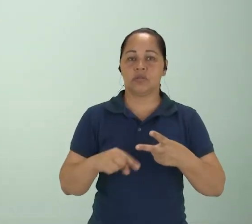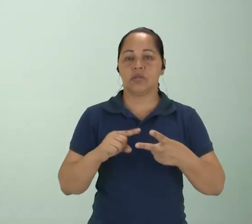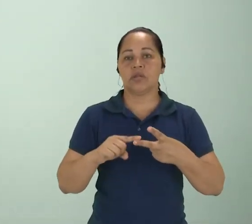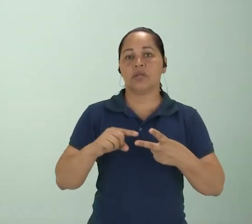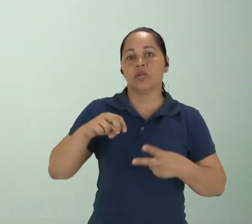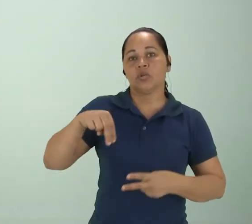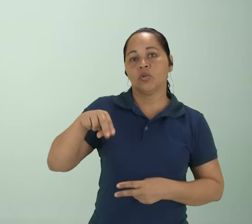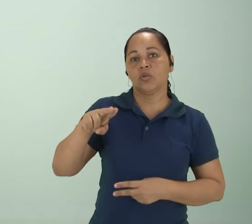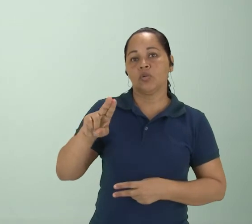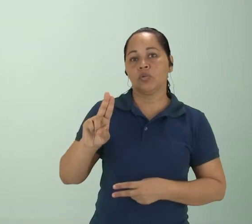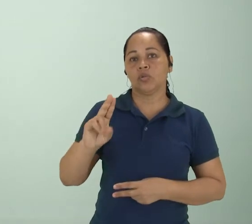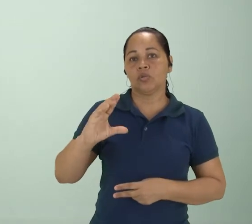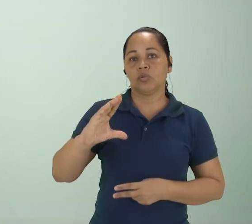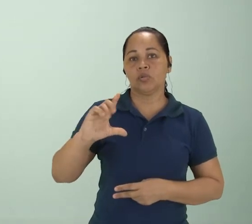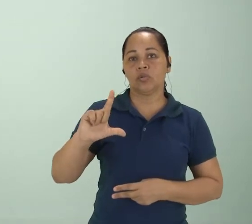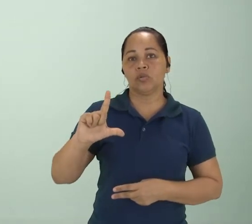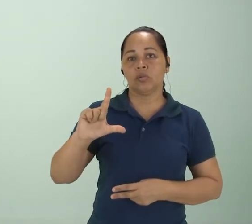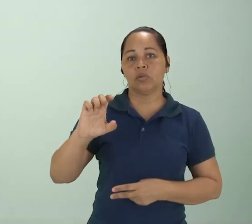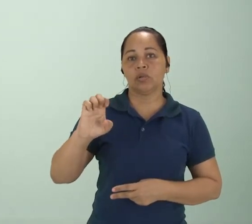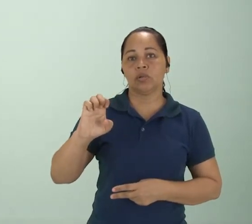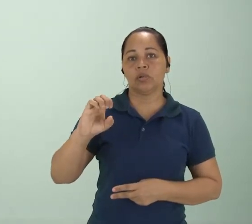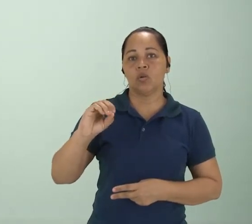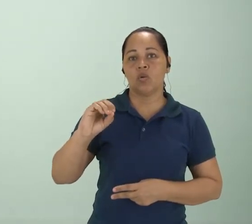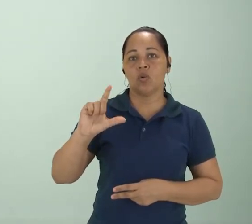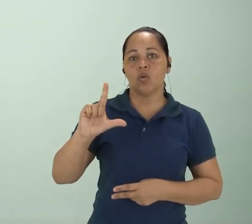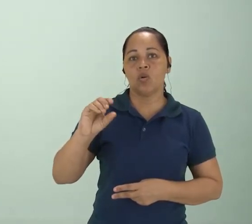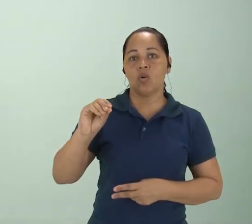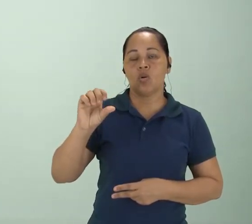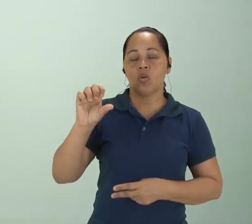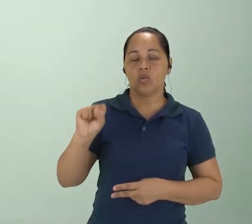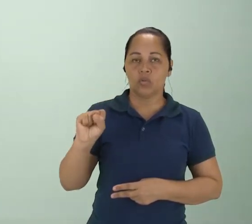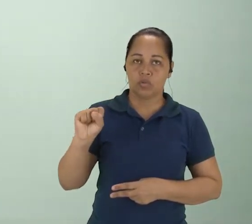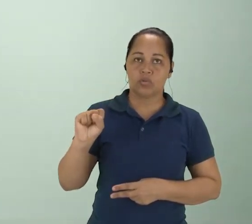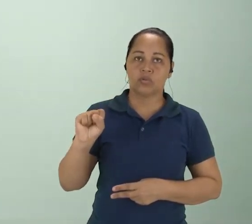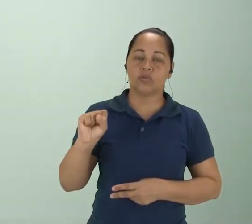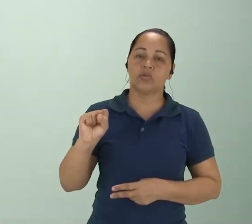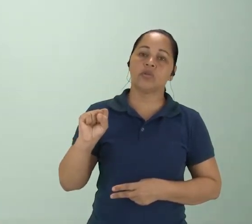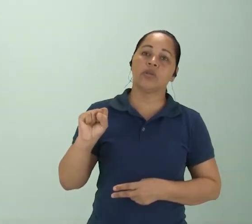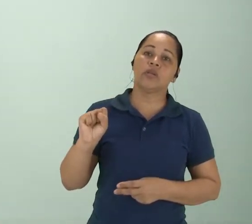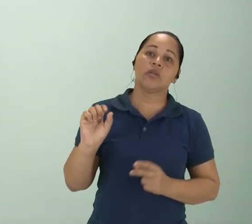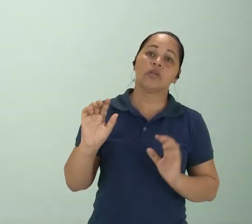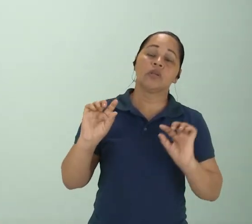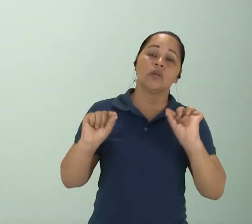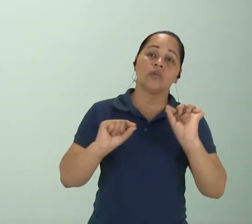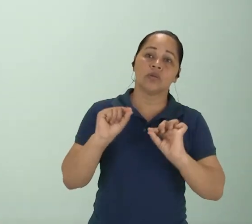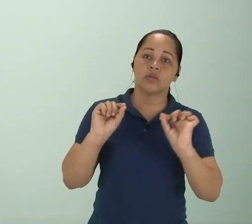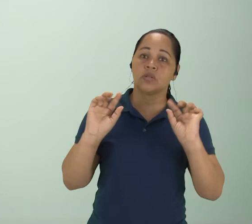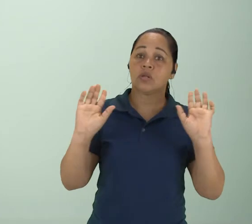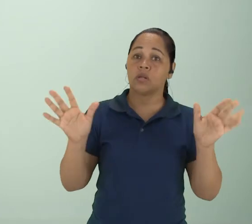são importantes no processo de síntese, né, do DNA e, enfim, dos outros processos